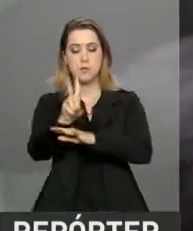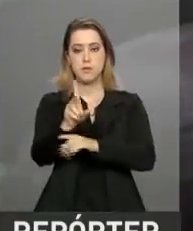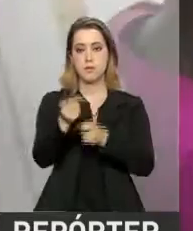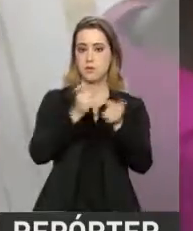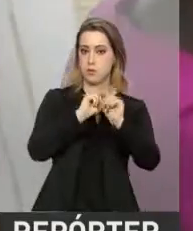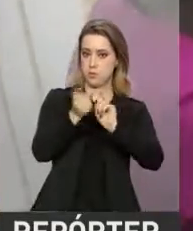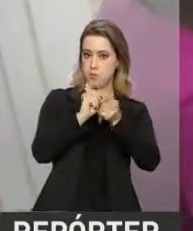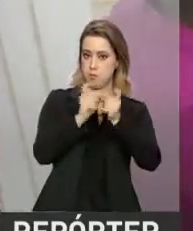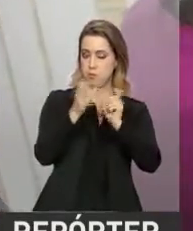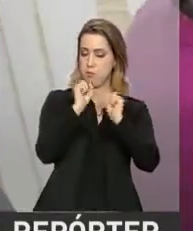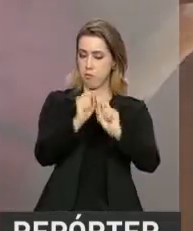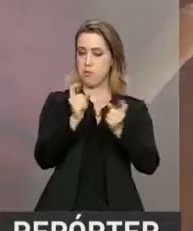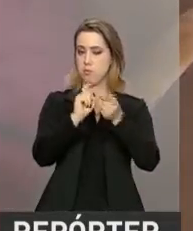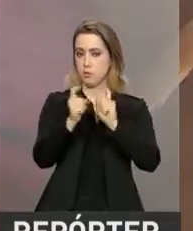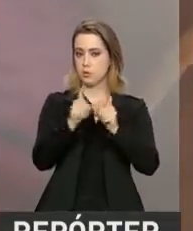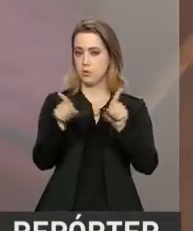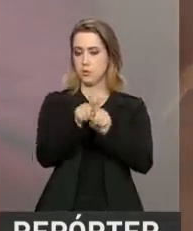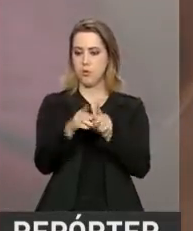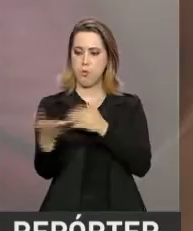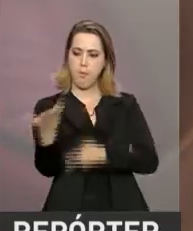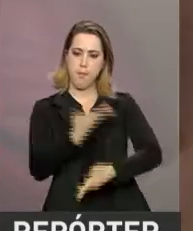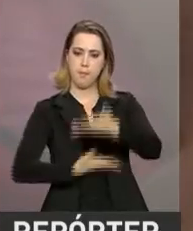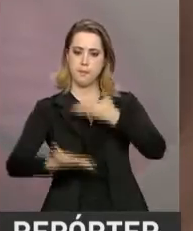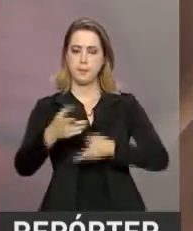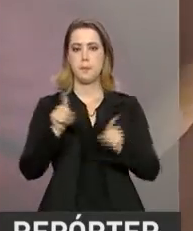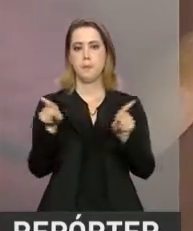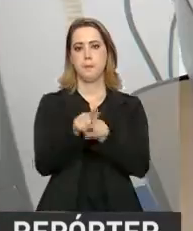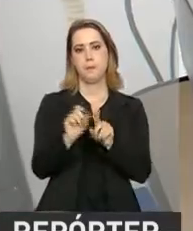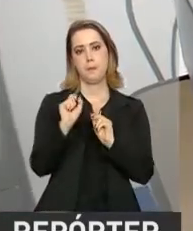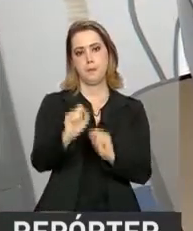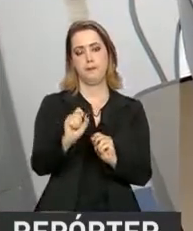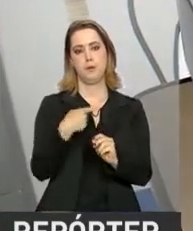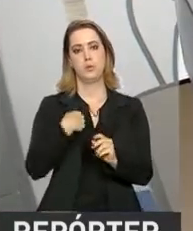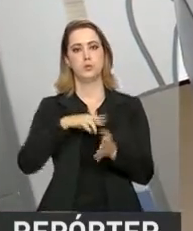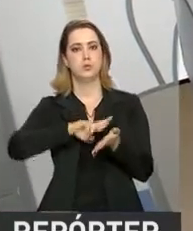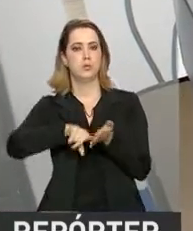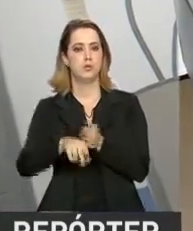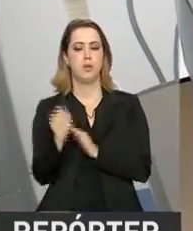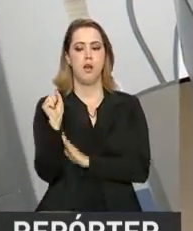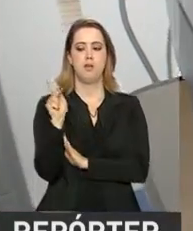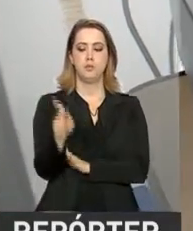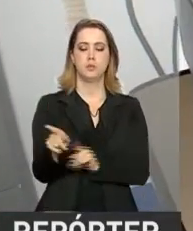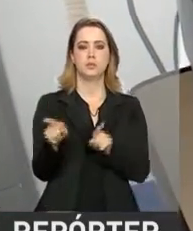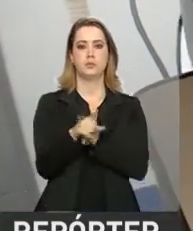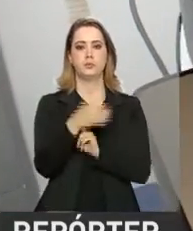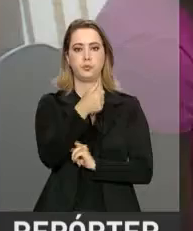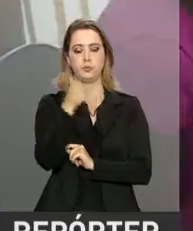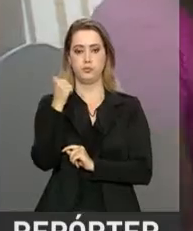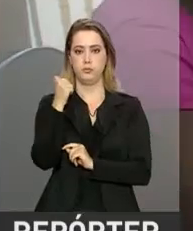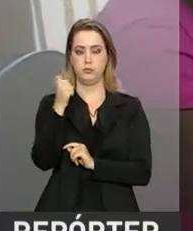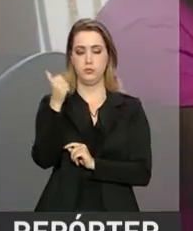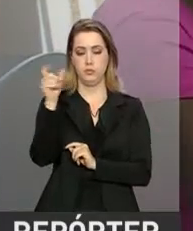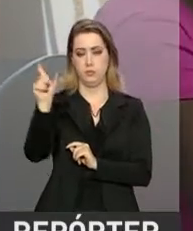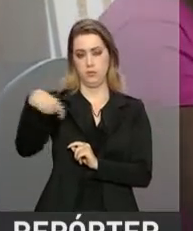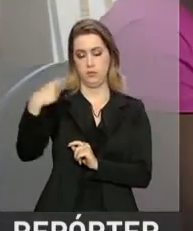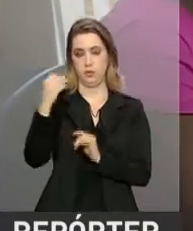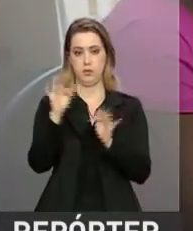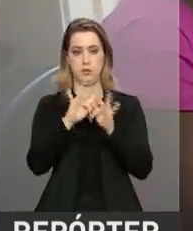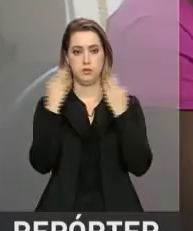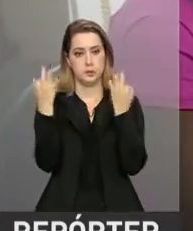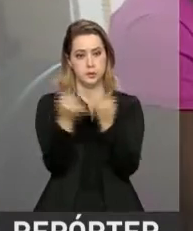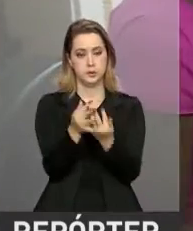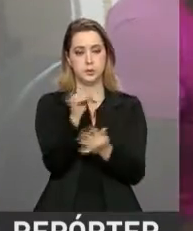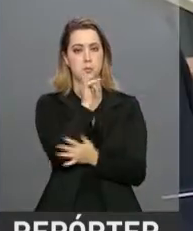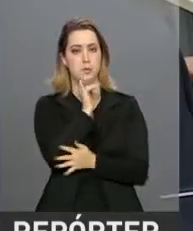versa a medida vai facilitar a gestão de benefícios como os da previdência social eo bolsa família por exemplo a ideia é unificar